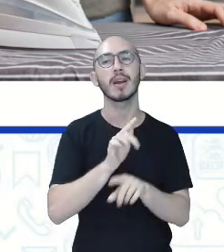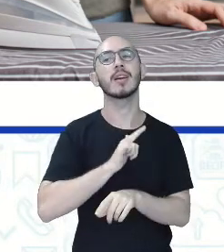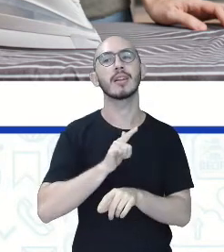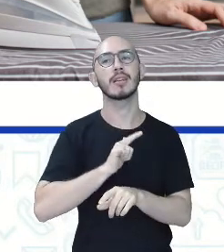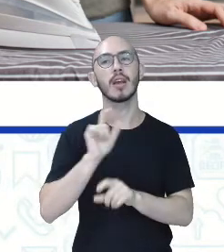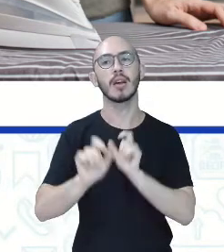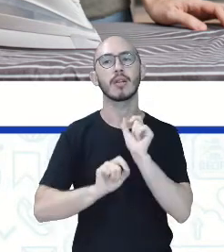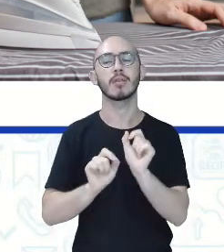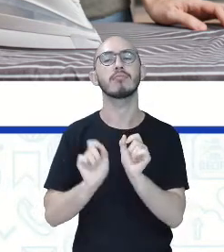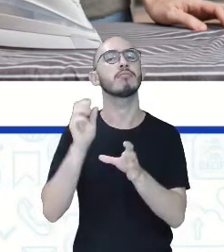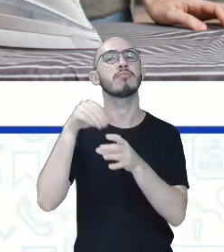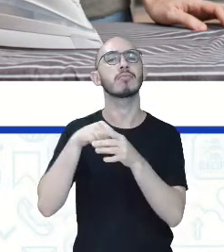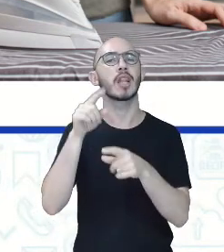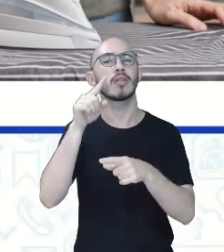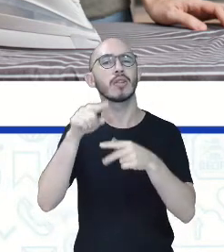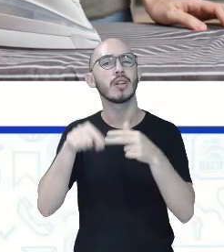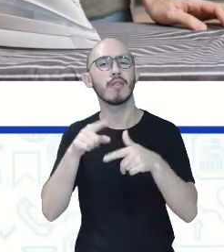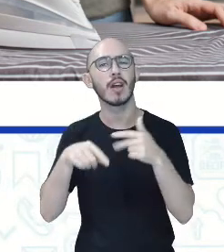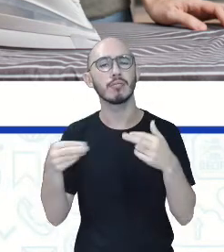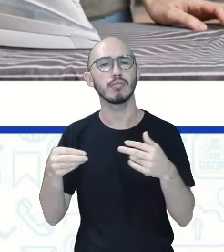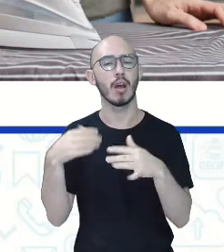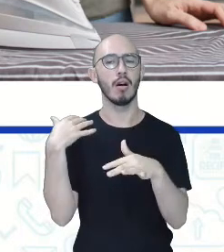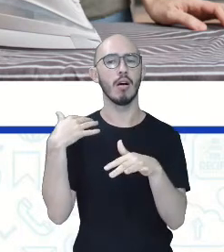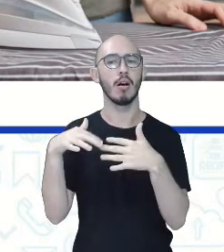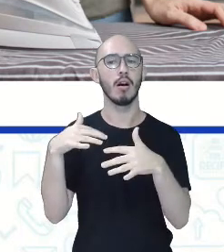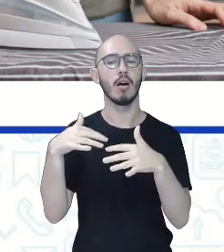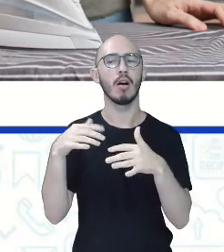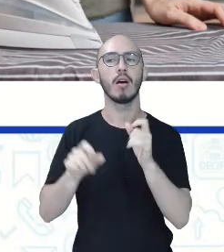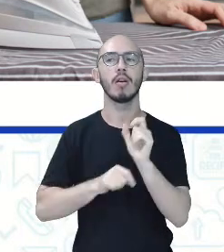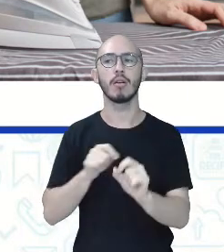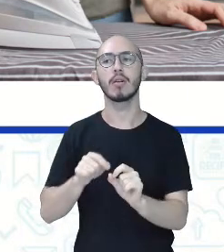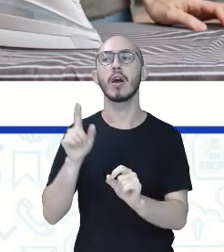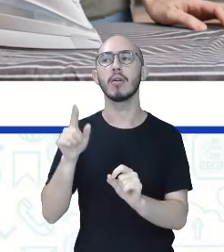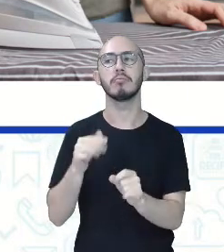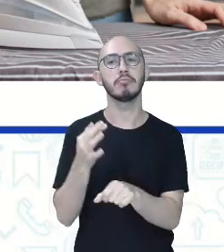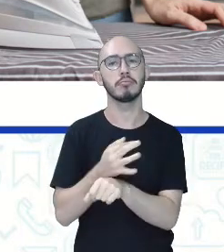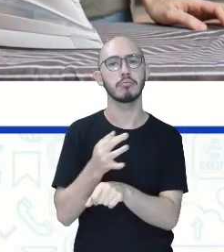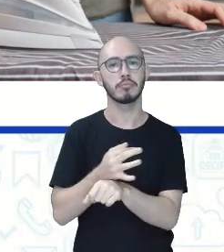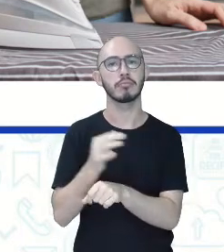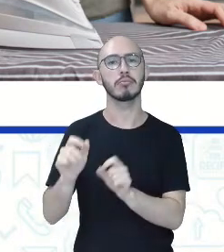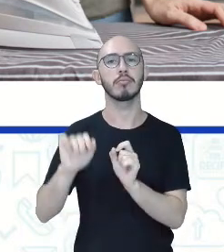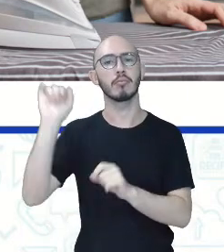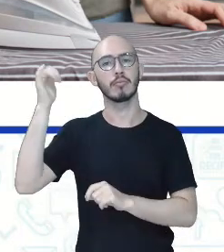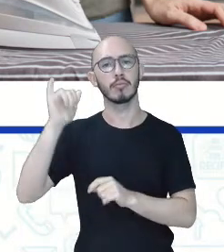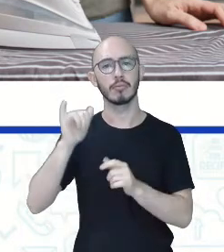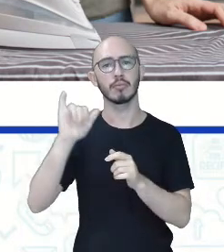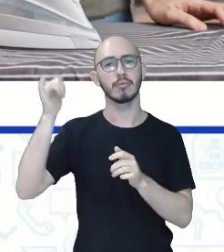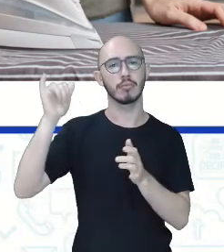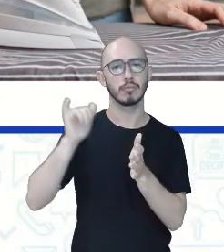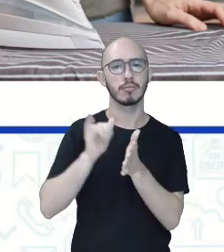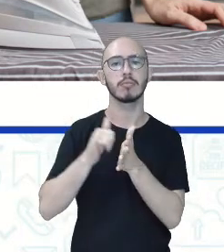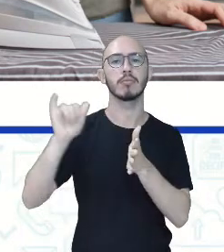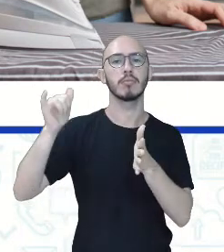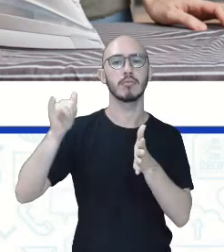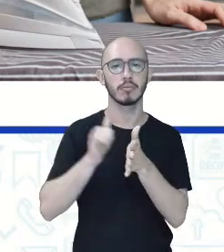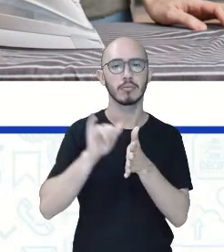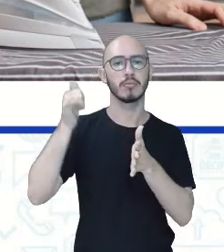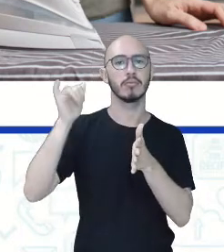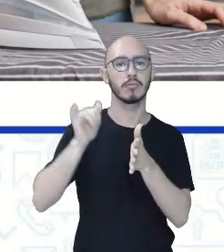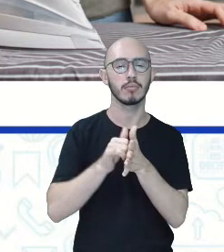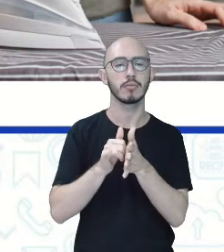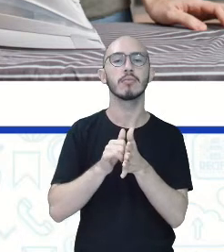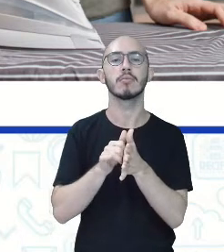agitação das partículas no material, pois eles resistem na passagem da corrente elétrica, causando